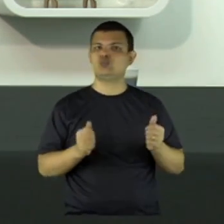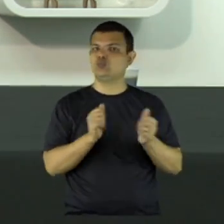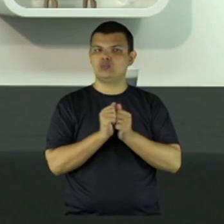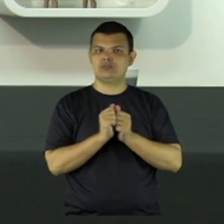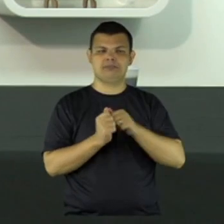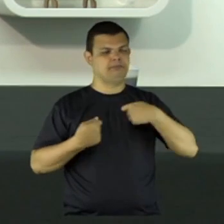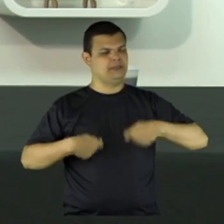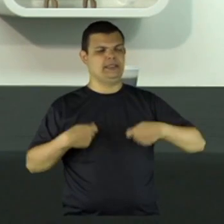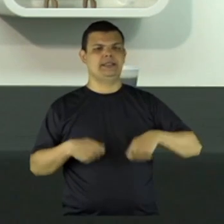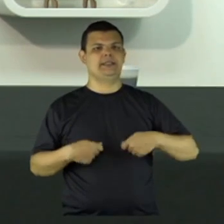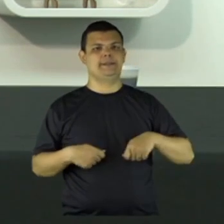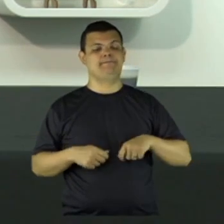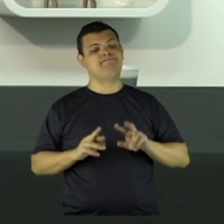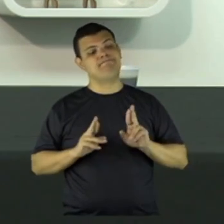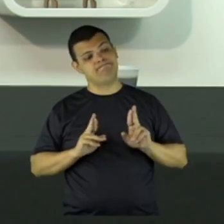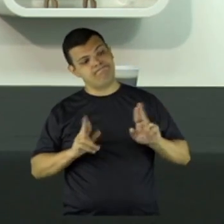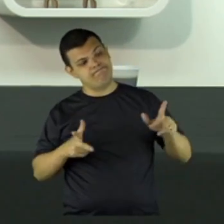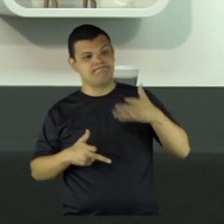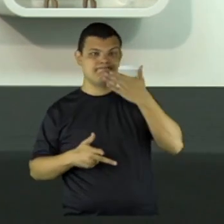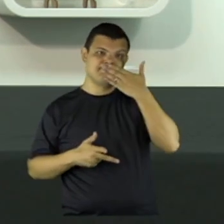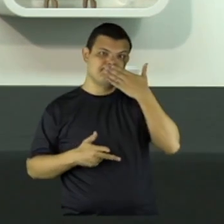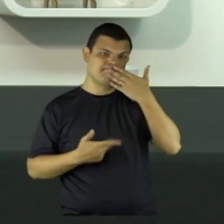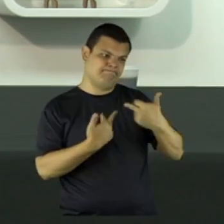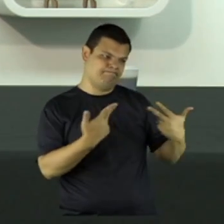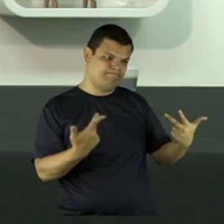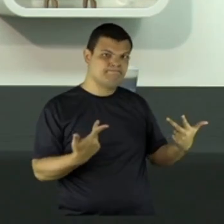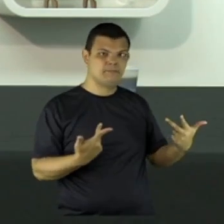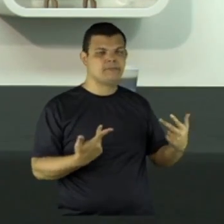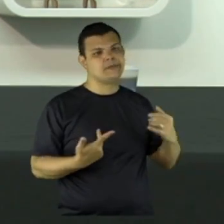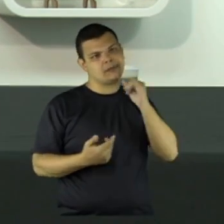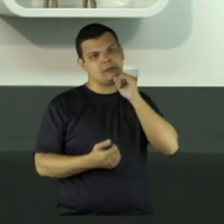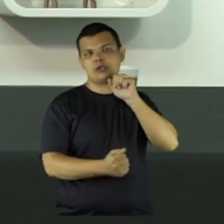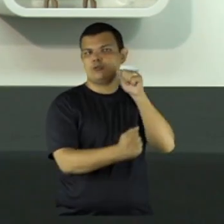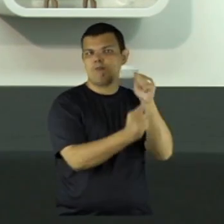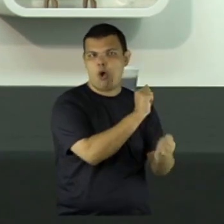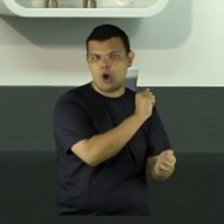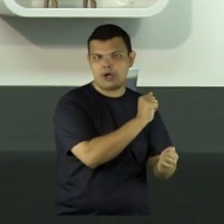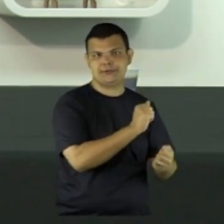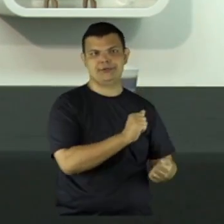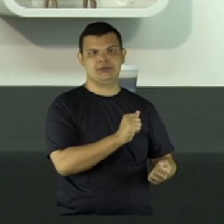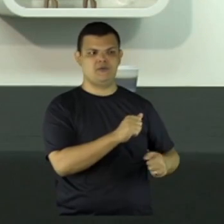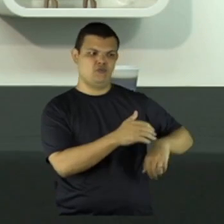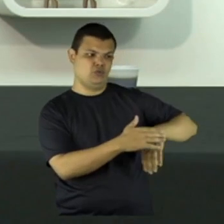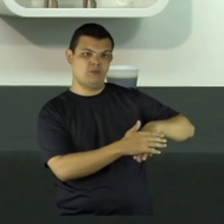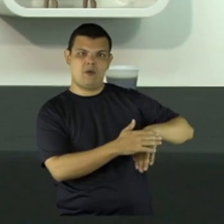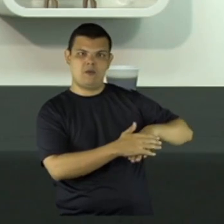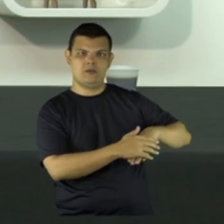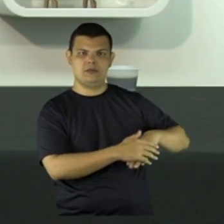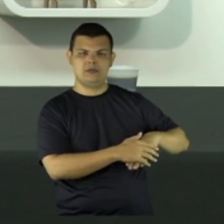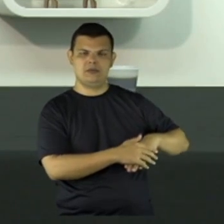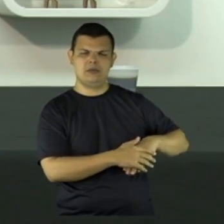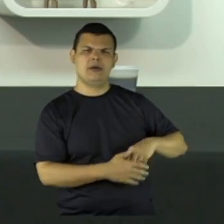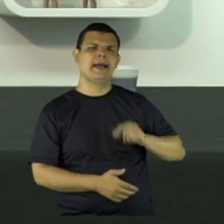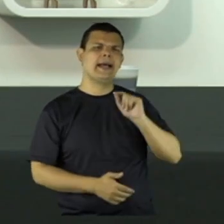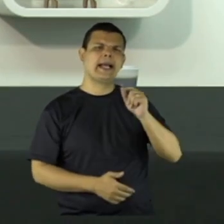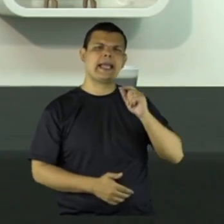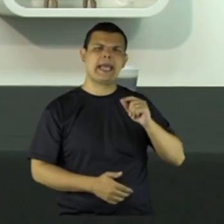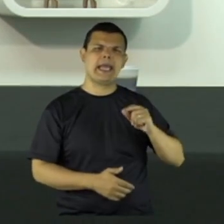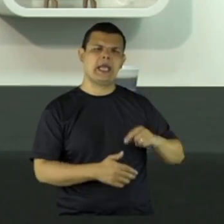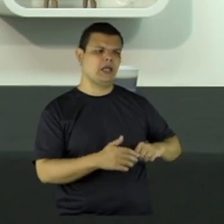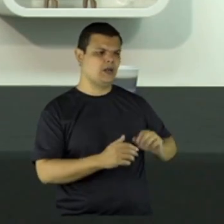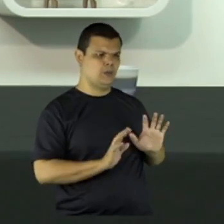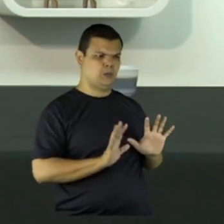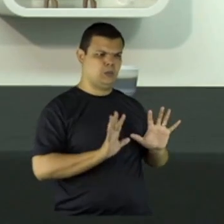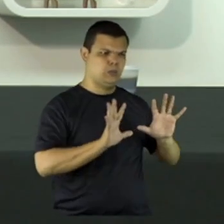tempo, diferente de outras práticas, como por exemplo o esporte, o futebol. Quem é que ataca no futebol?